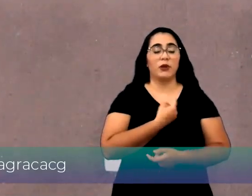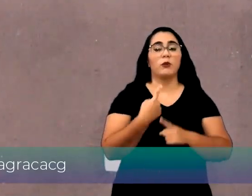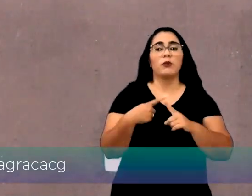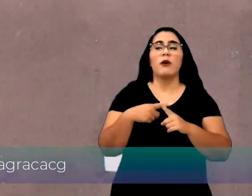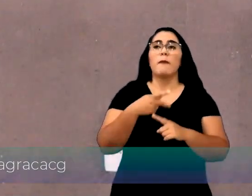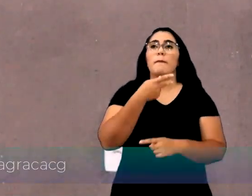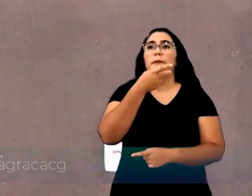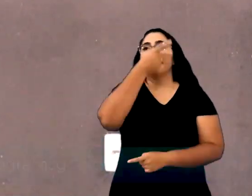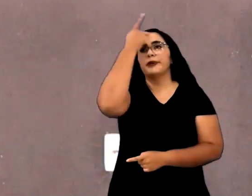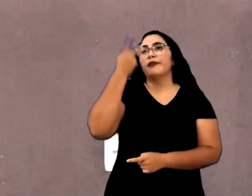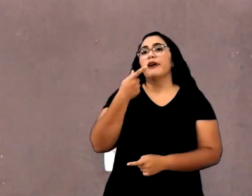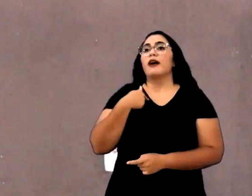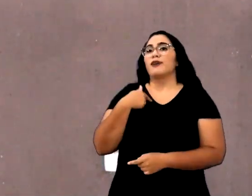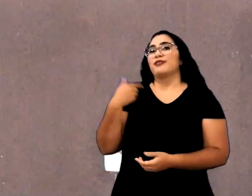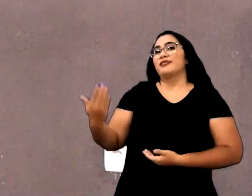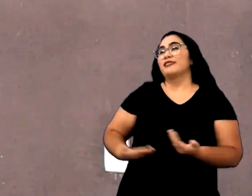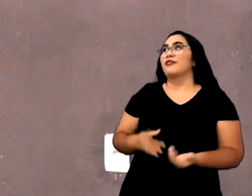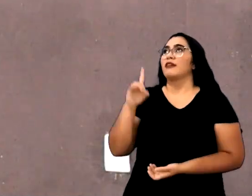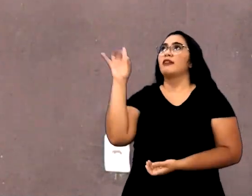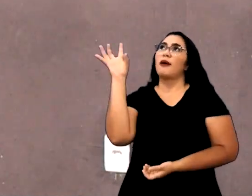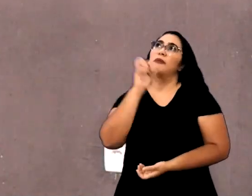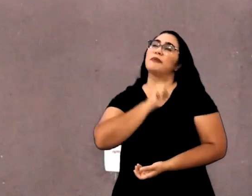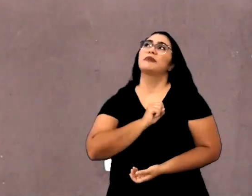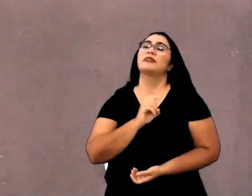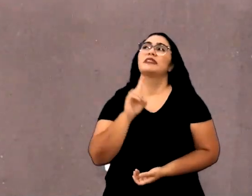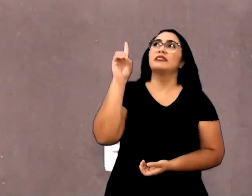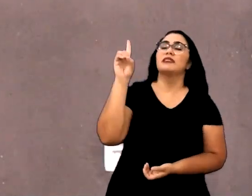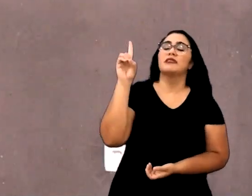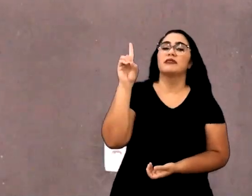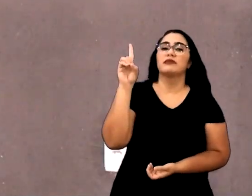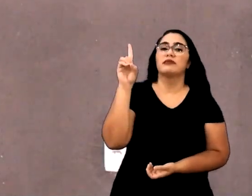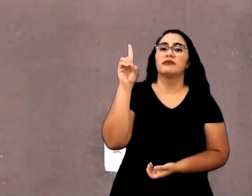Porque muitas pessoas dizem, eu sirvo a Deus, eu amo a Deus,